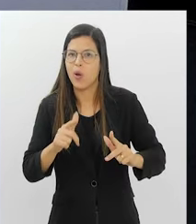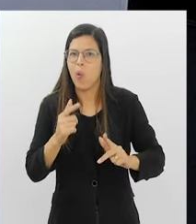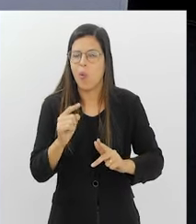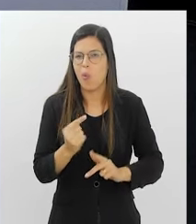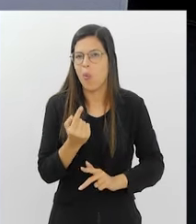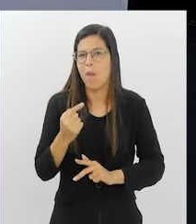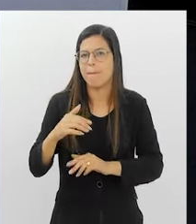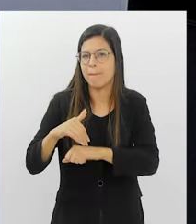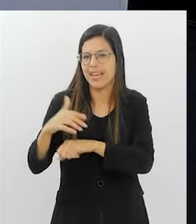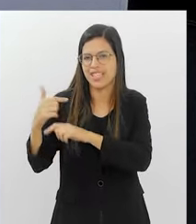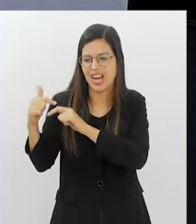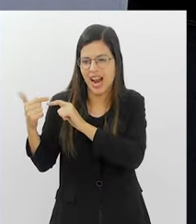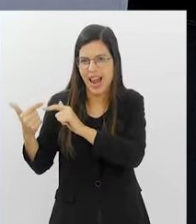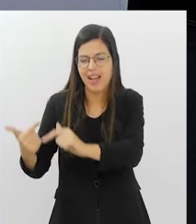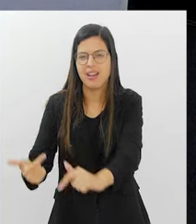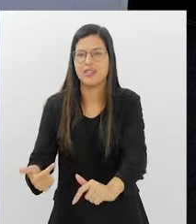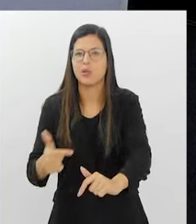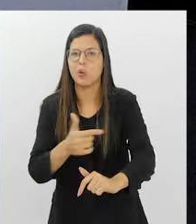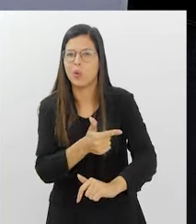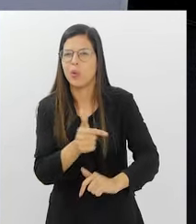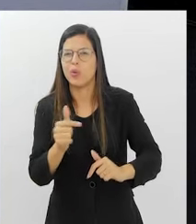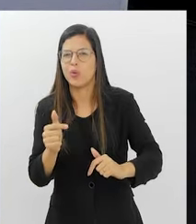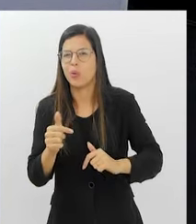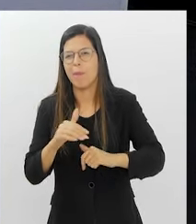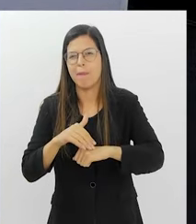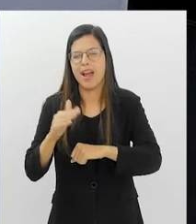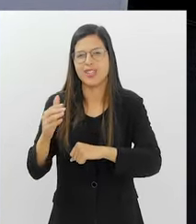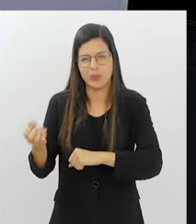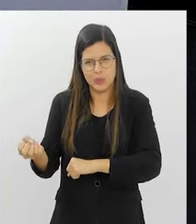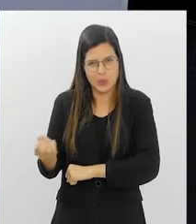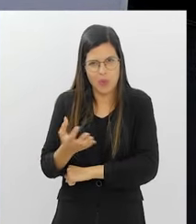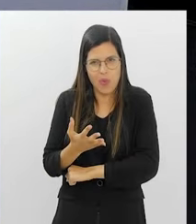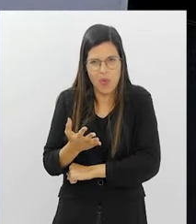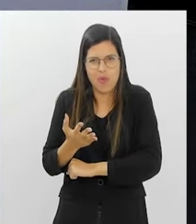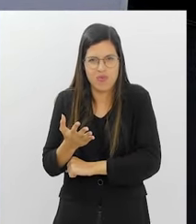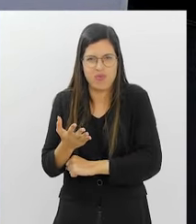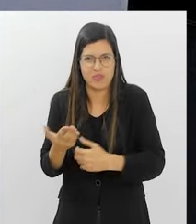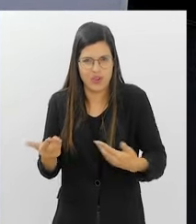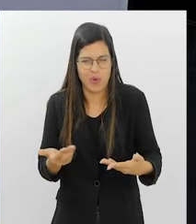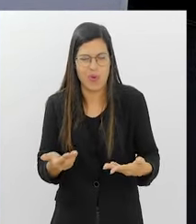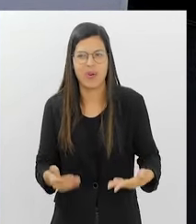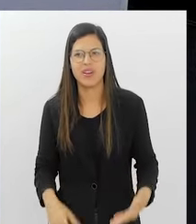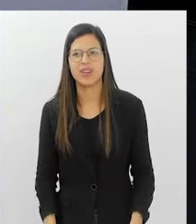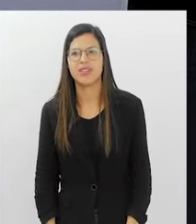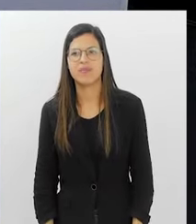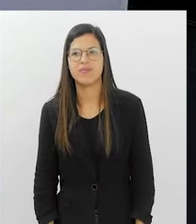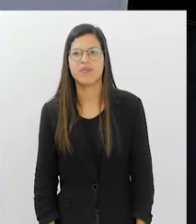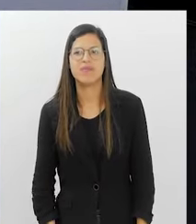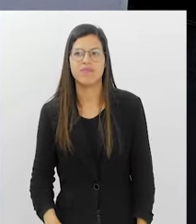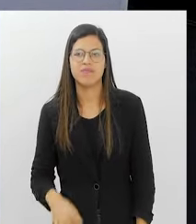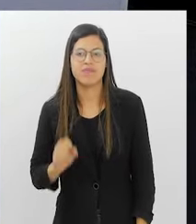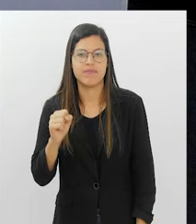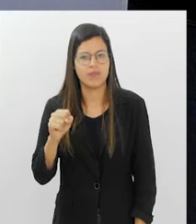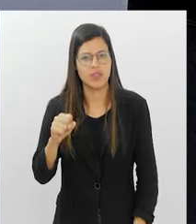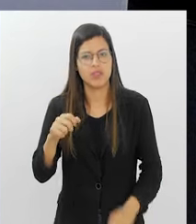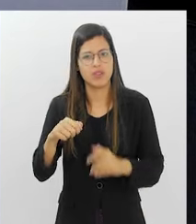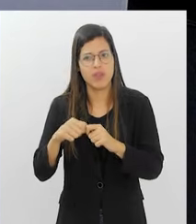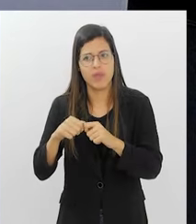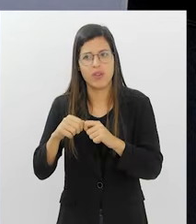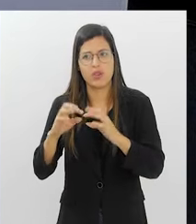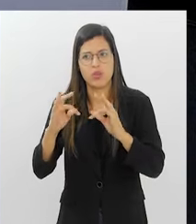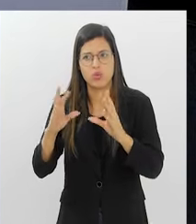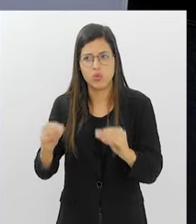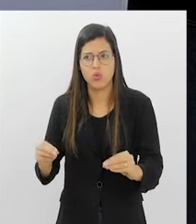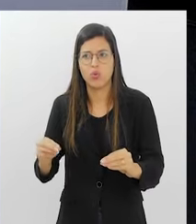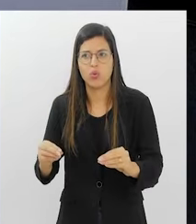o outro mais digamos assim mais contemporâneo não é isso Ah então é a gente é eu sei a gente sempre fez tudo eu acho né porque a dança